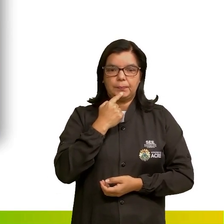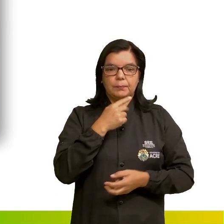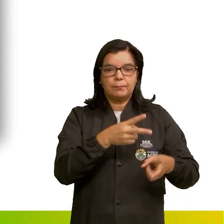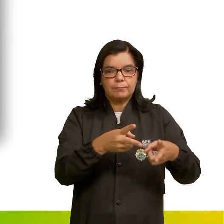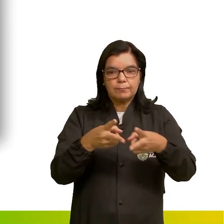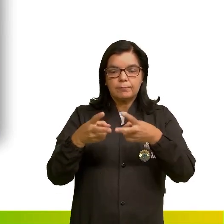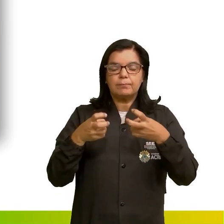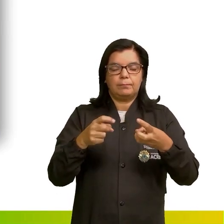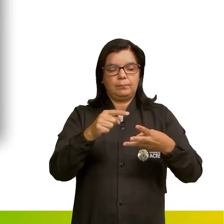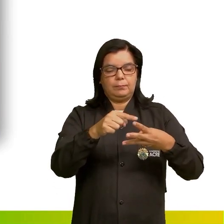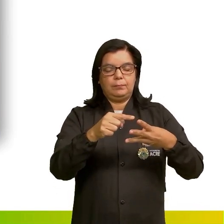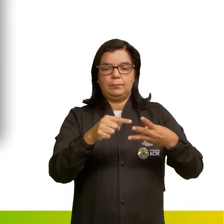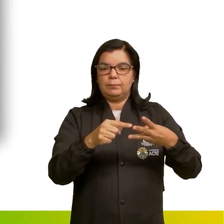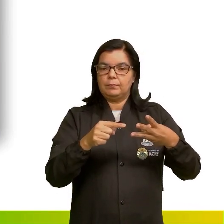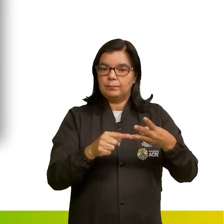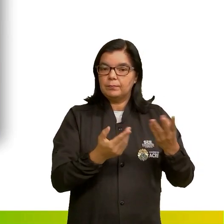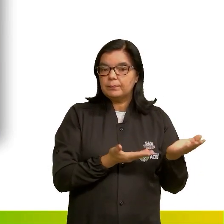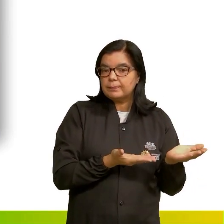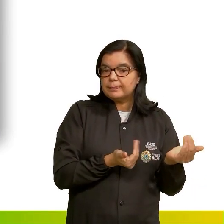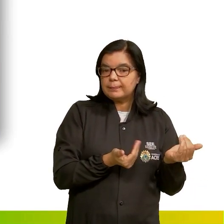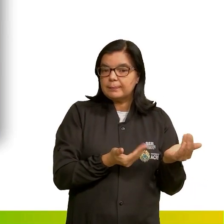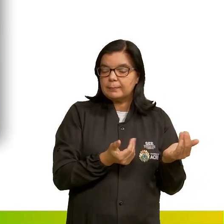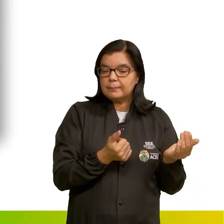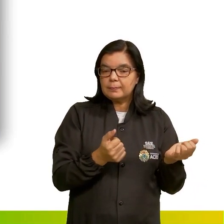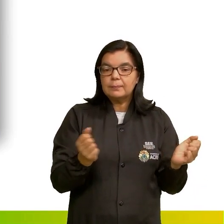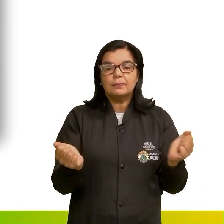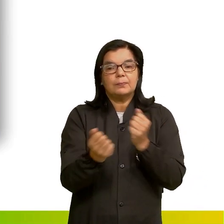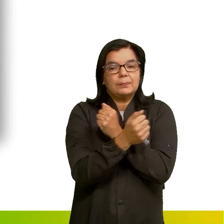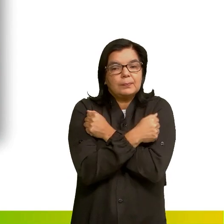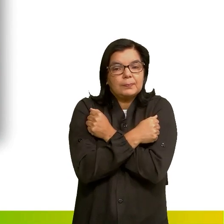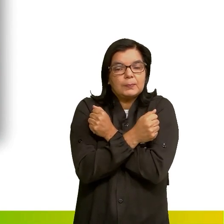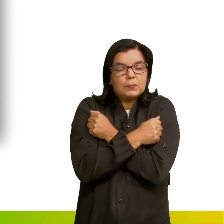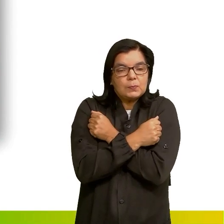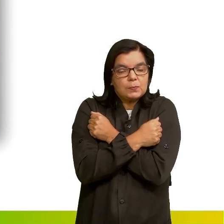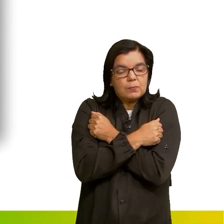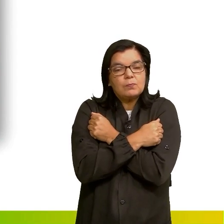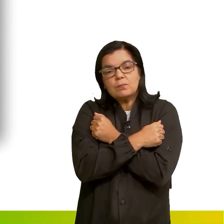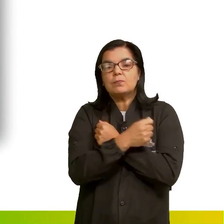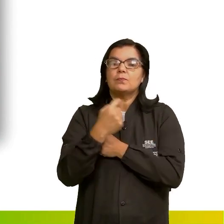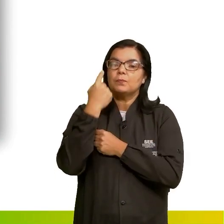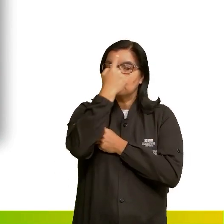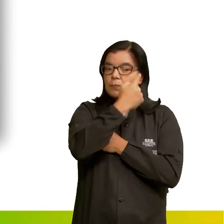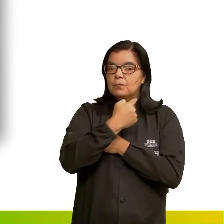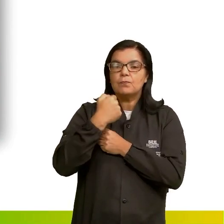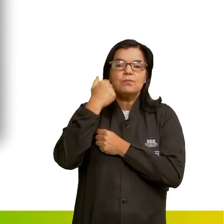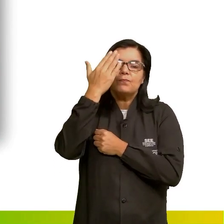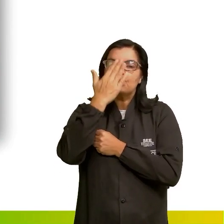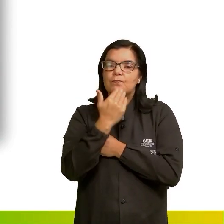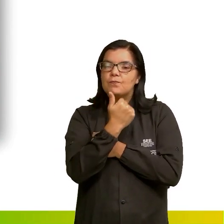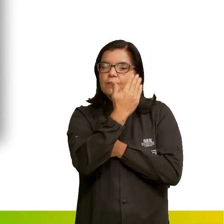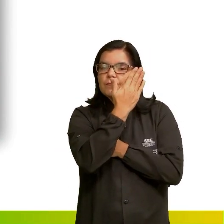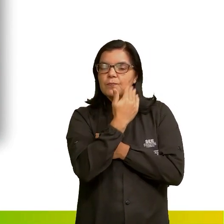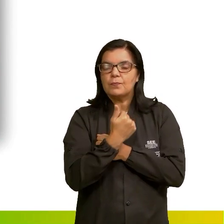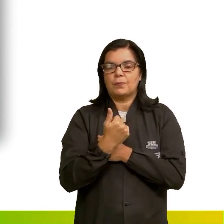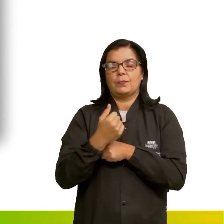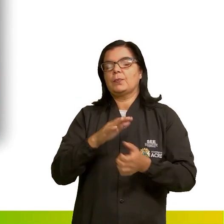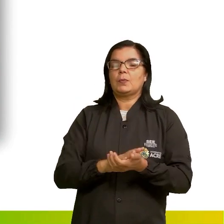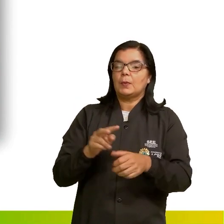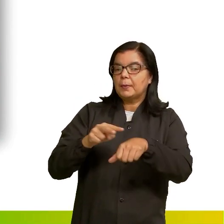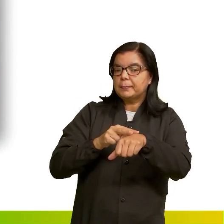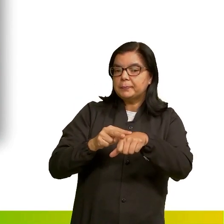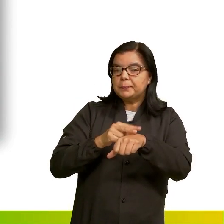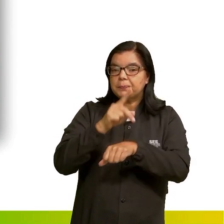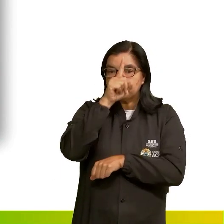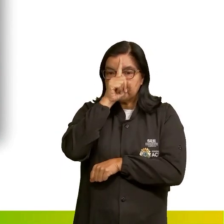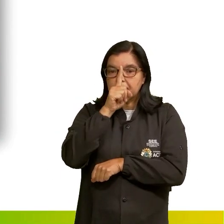aí 3 jovens, né, abraçados e com os rostos pintados de verde e amarelo.